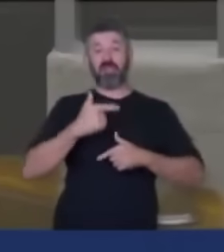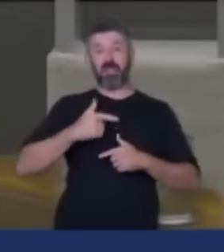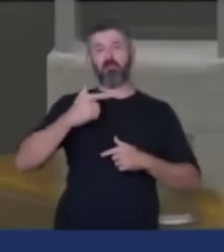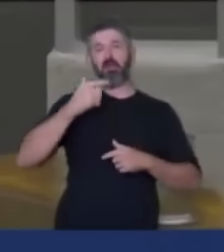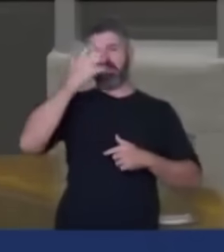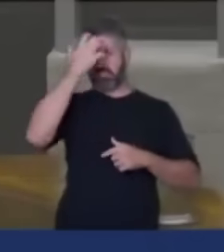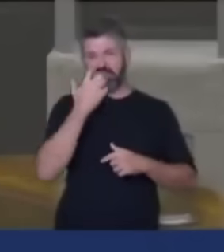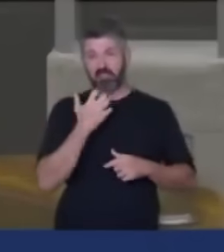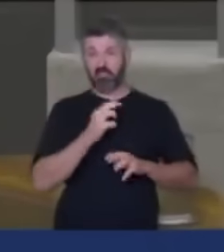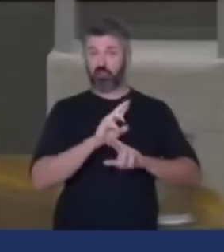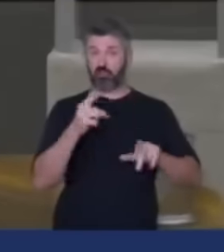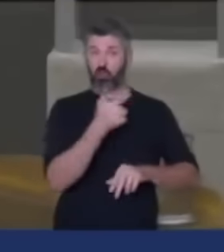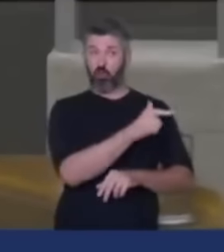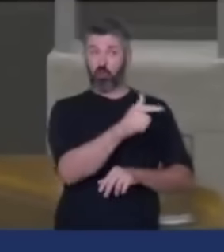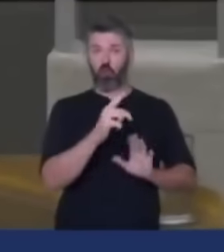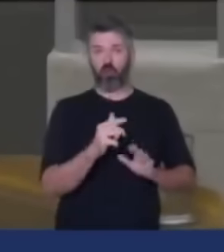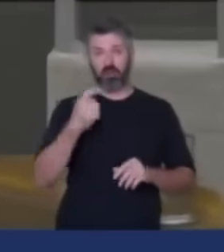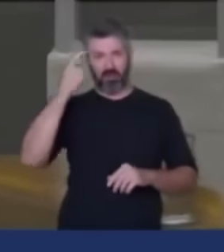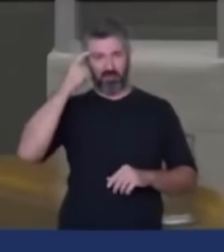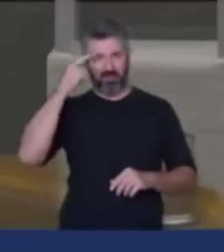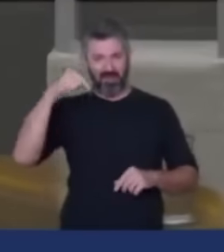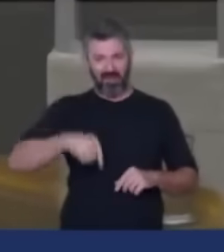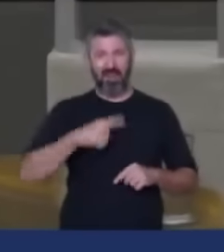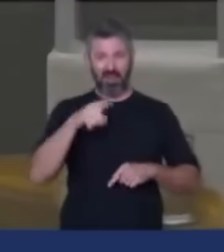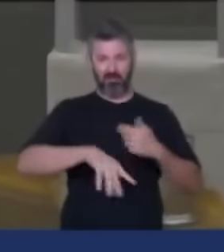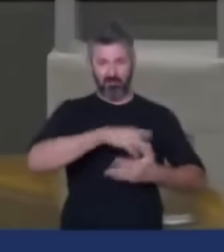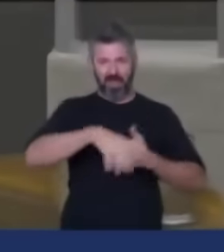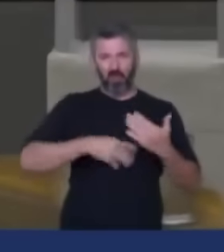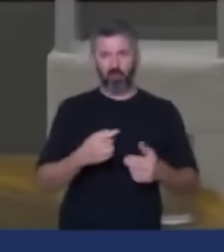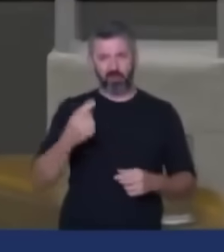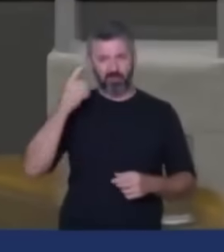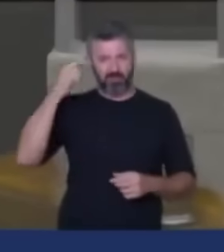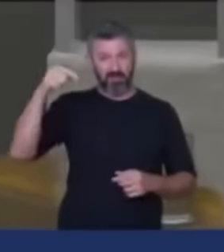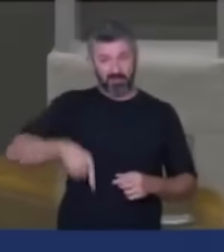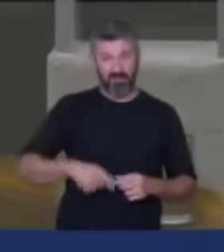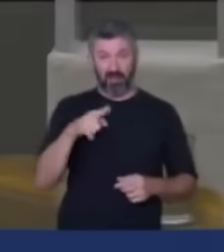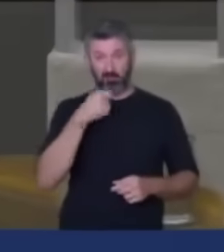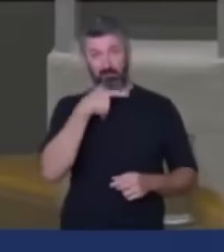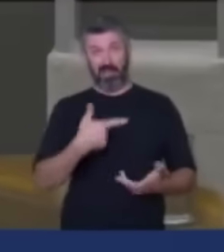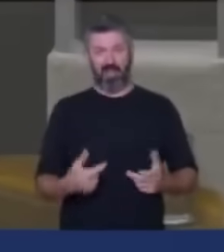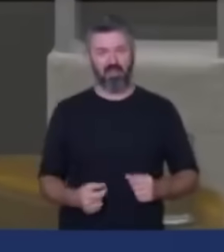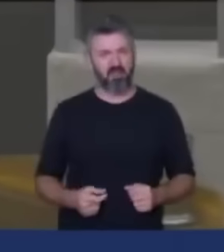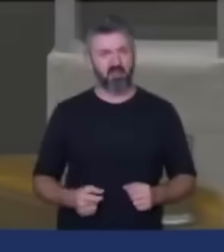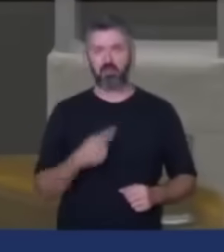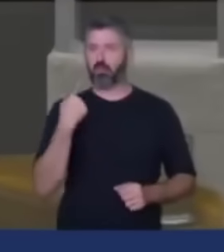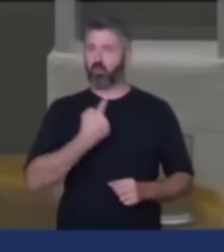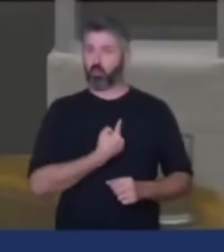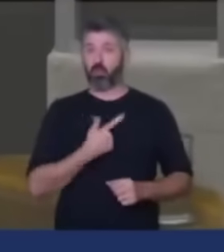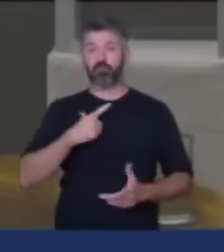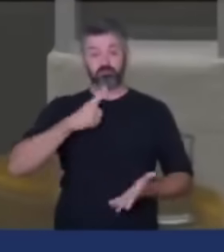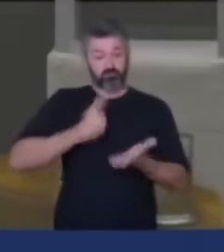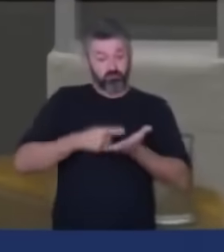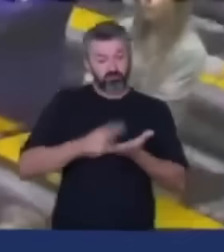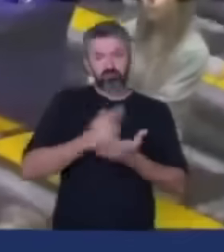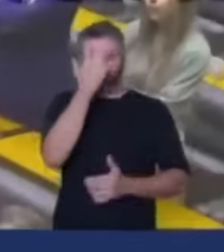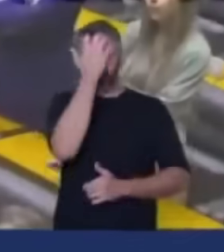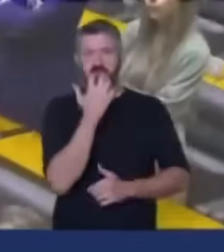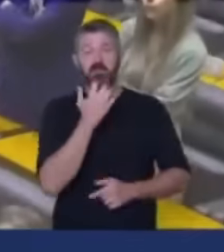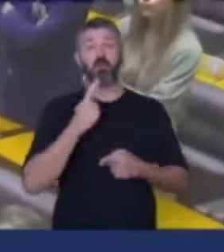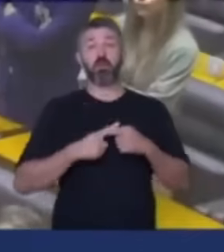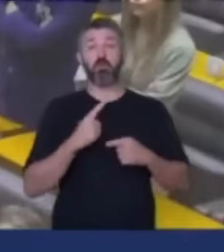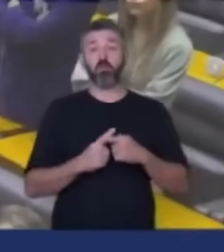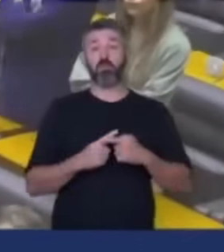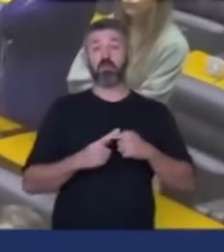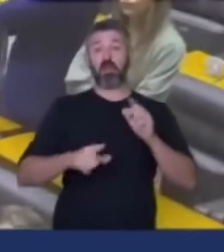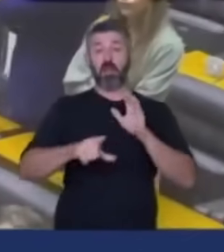de muita gente que acha que isso daqui é bagunça que acha que isso daqui é piada nós temos um compromisso sério porque nossas